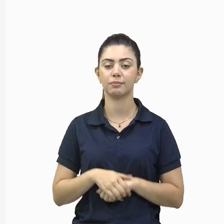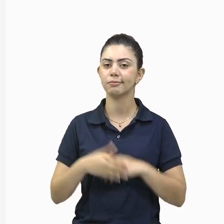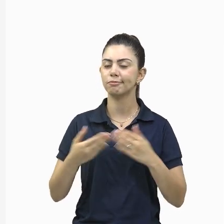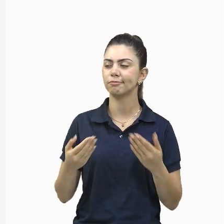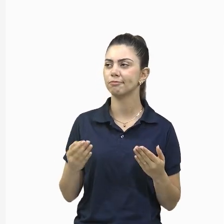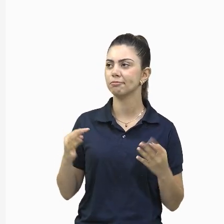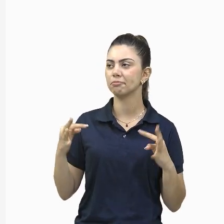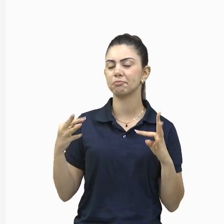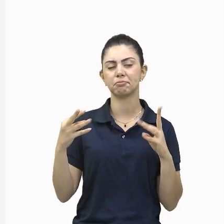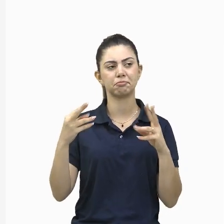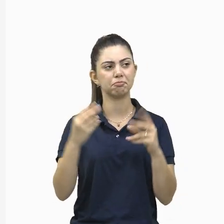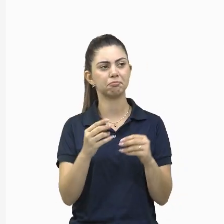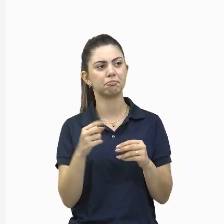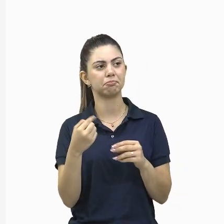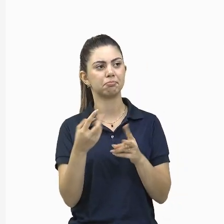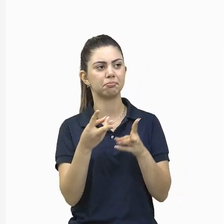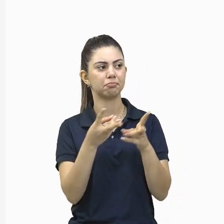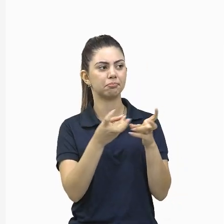presenciamos,